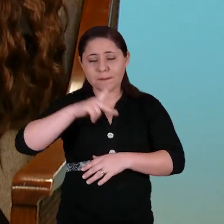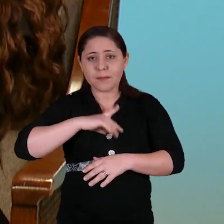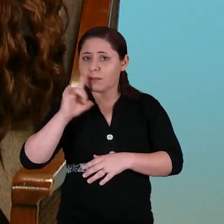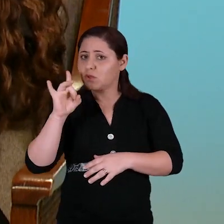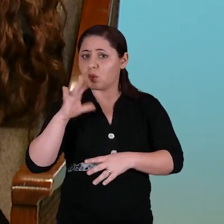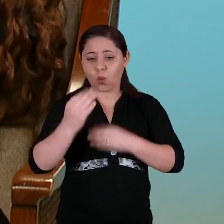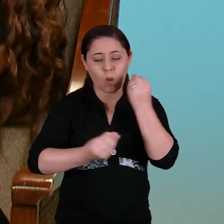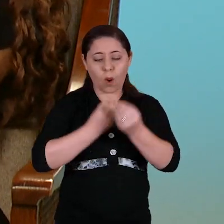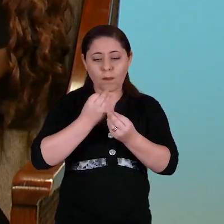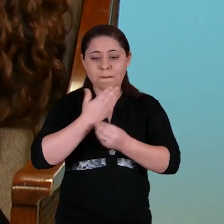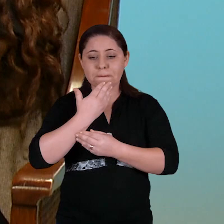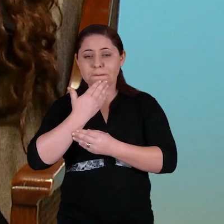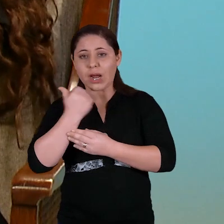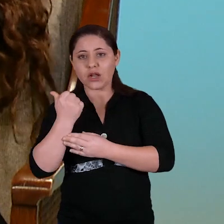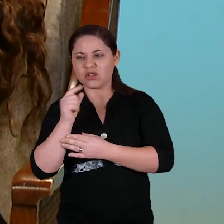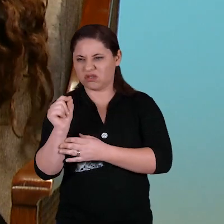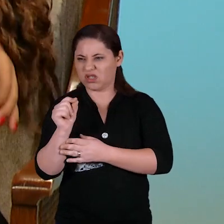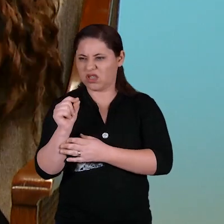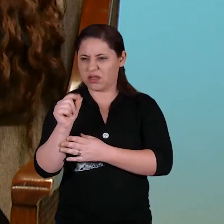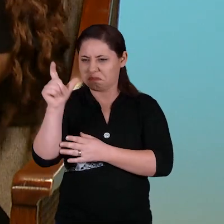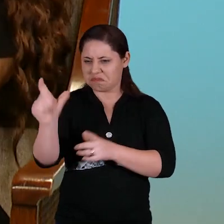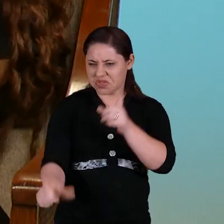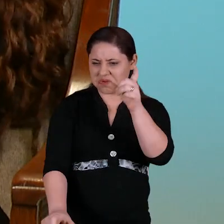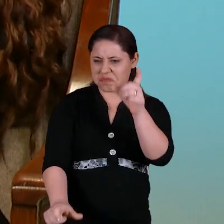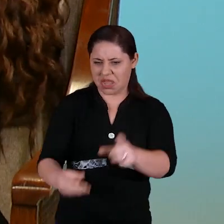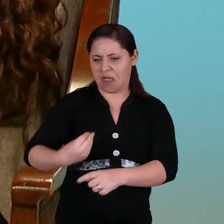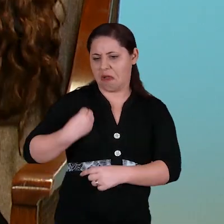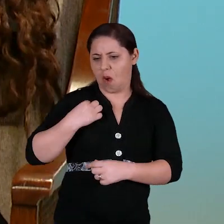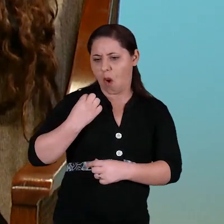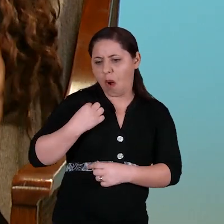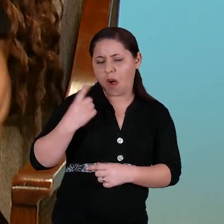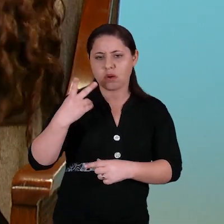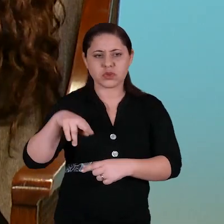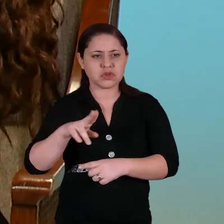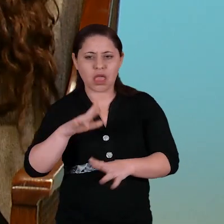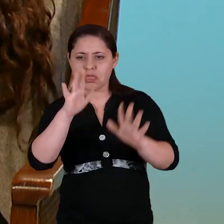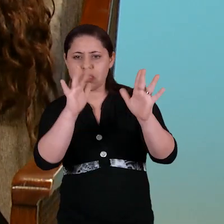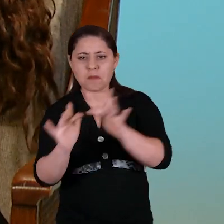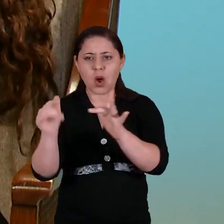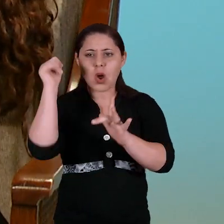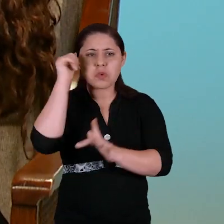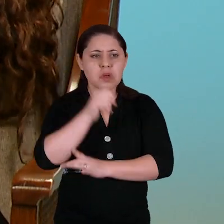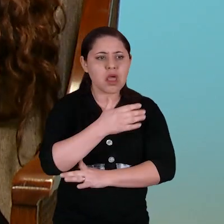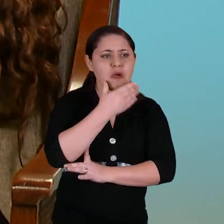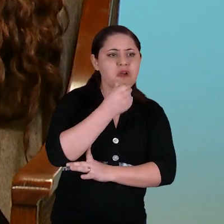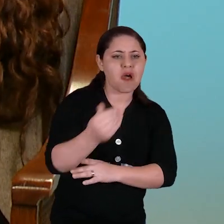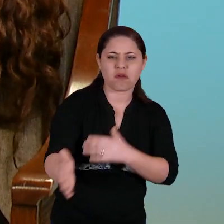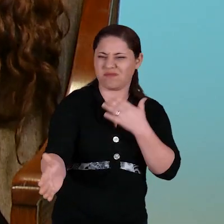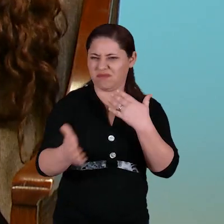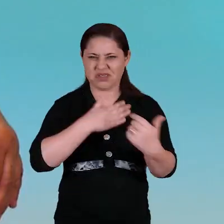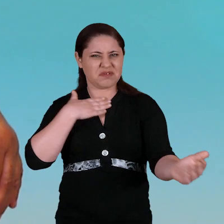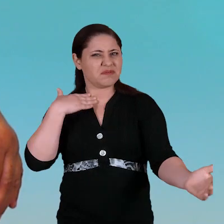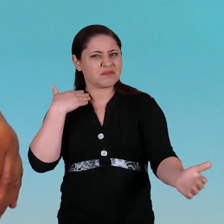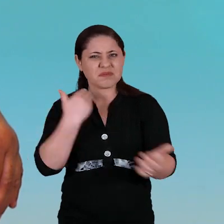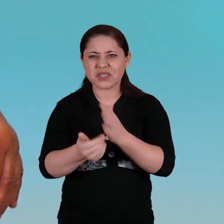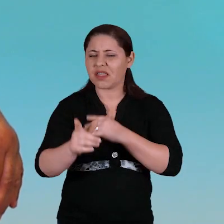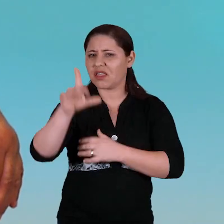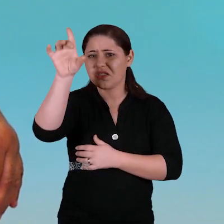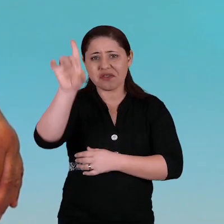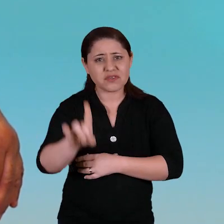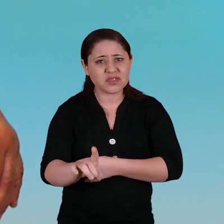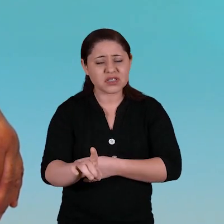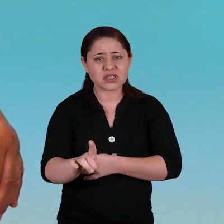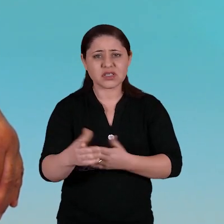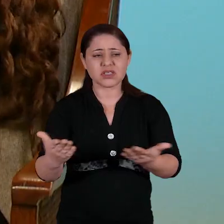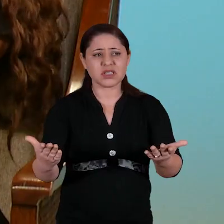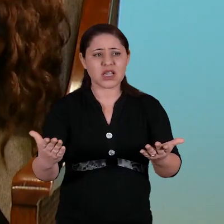pode melhorar do que o outro está vestindo, o que o outro está fazendo, se o outro namora homem ou mulher, se o outro tem uma deficiência e está